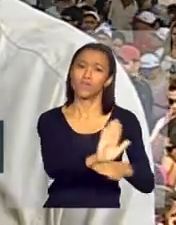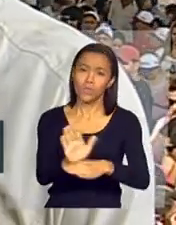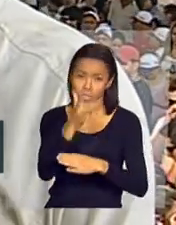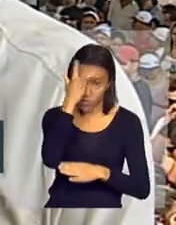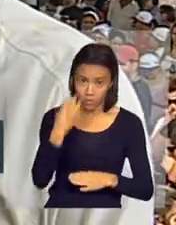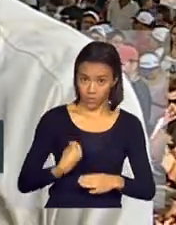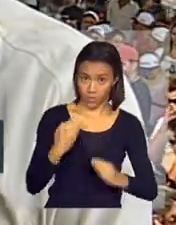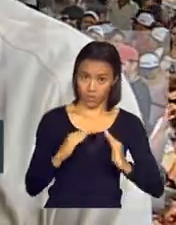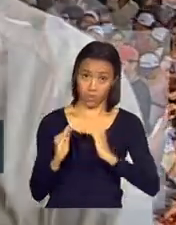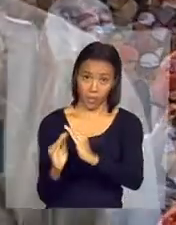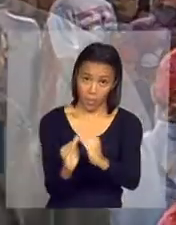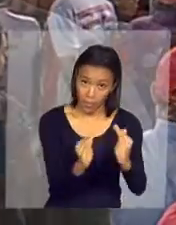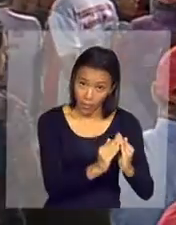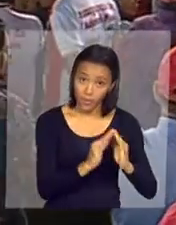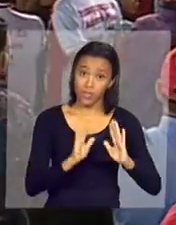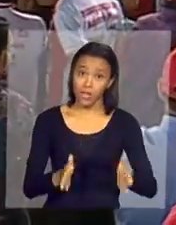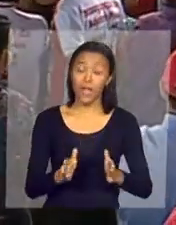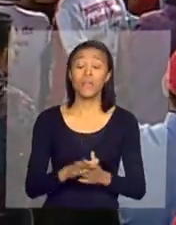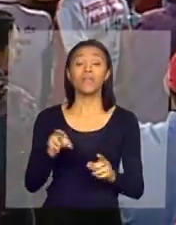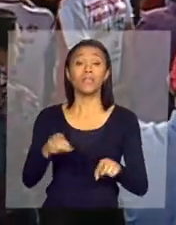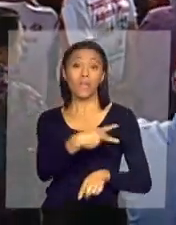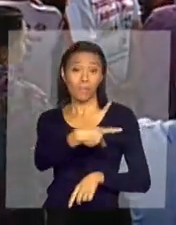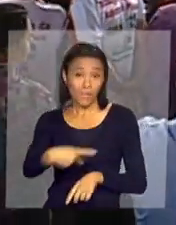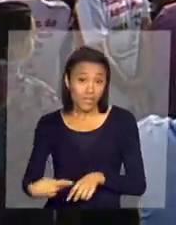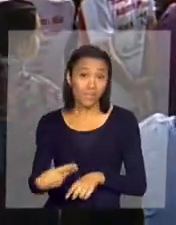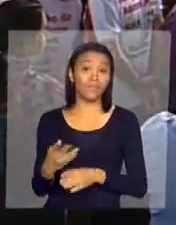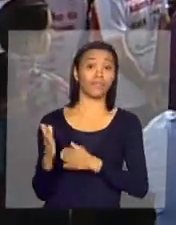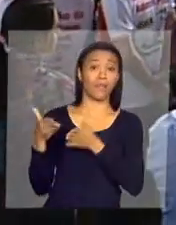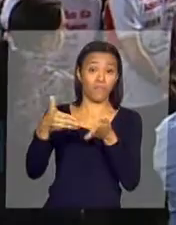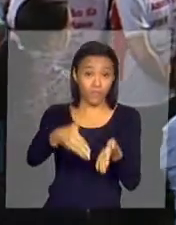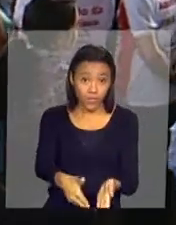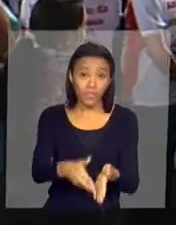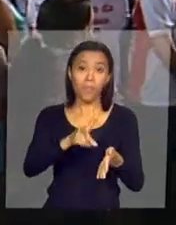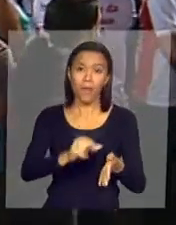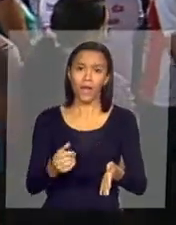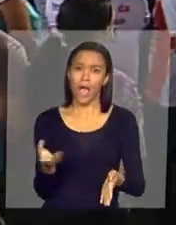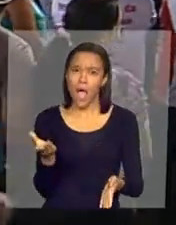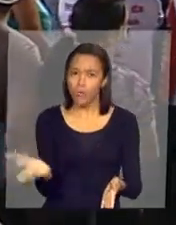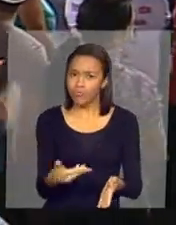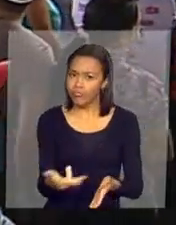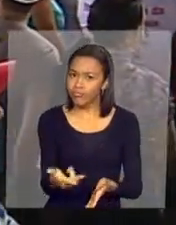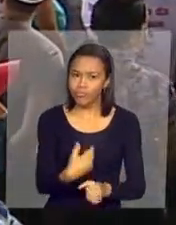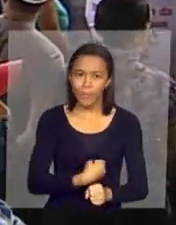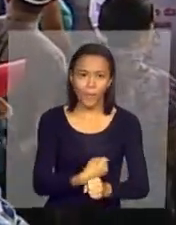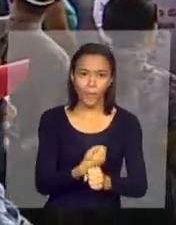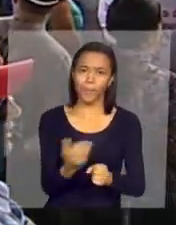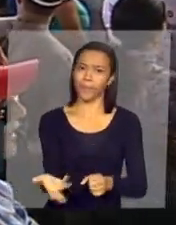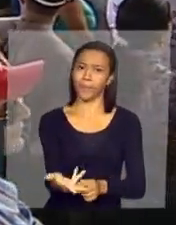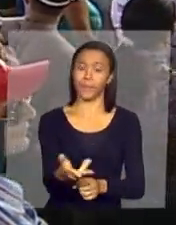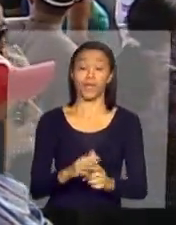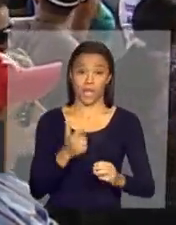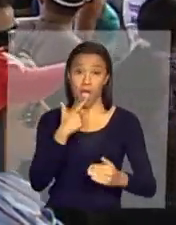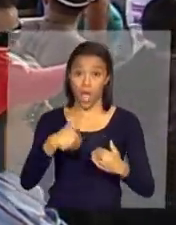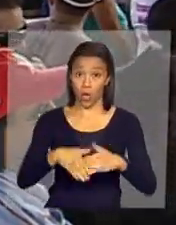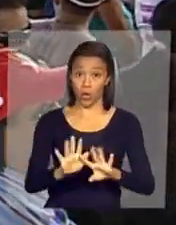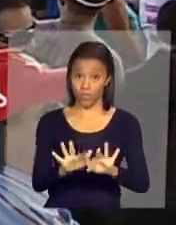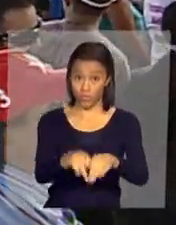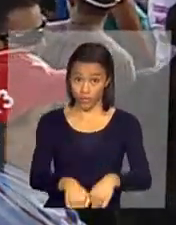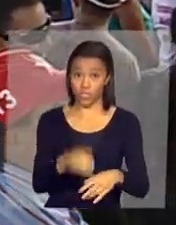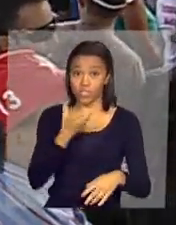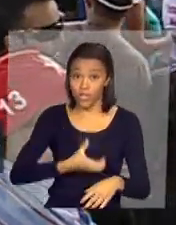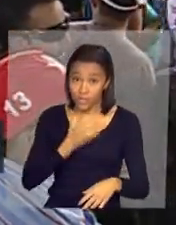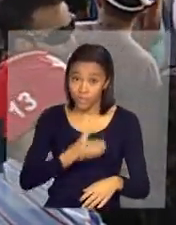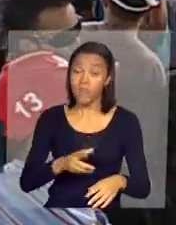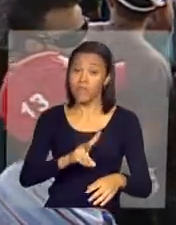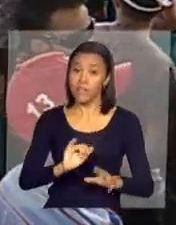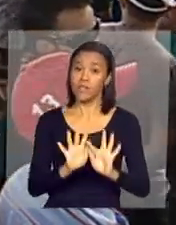que foram citadas. E a presidenta está vindo exatamente para acelerar a obra, que estava prevista para concluir agora em dezembro e vai